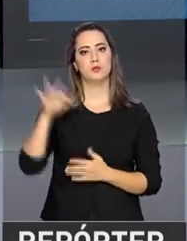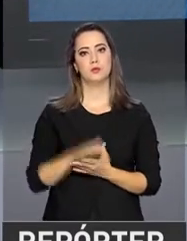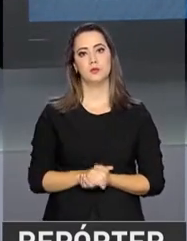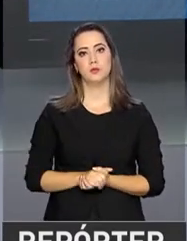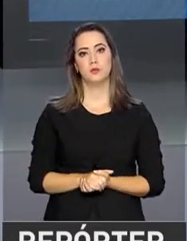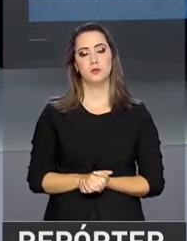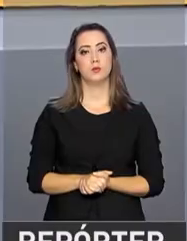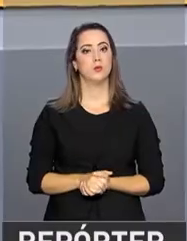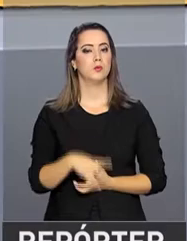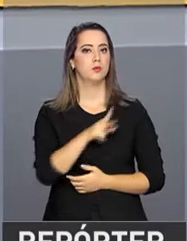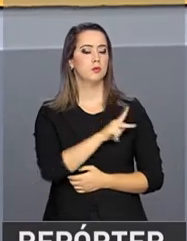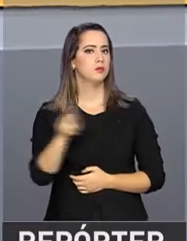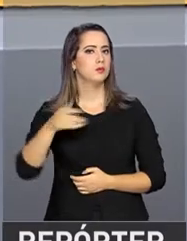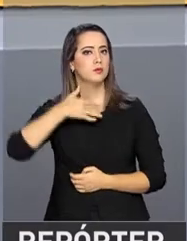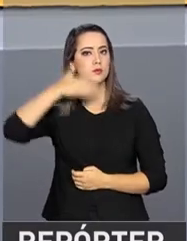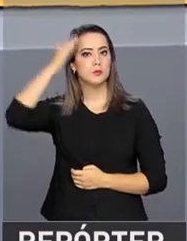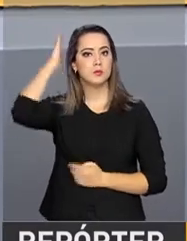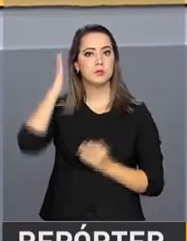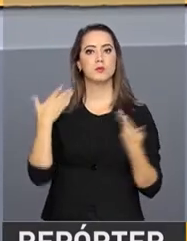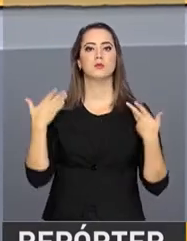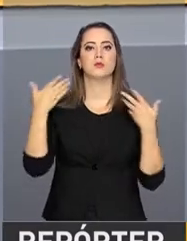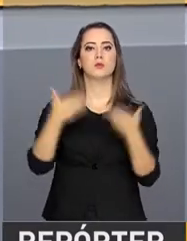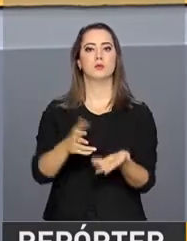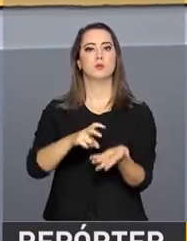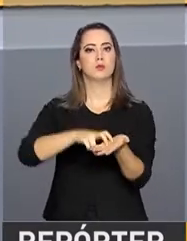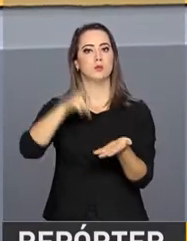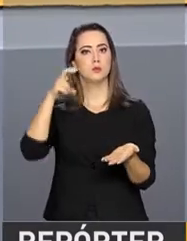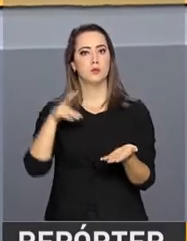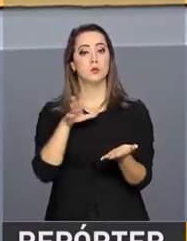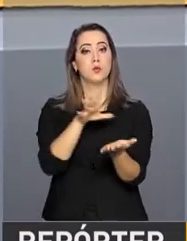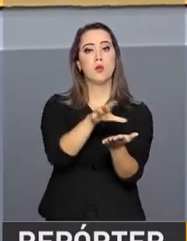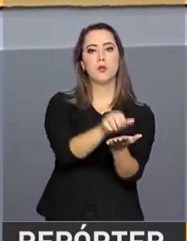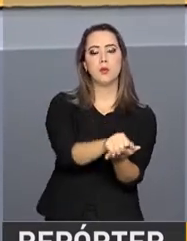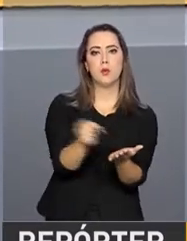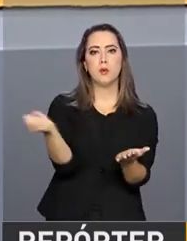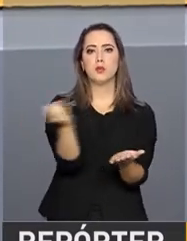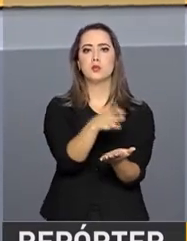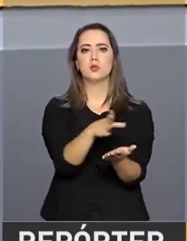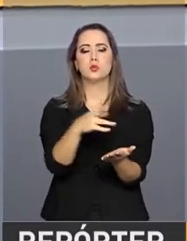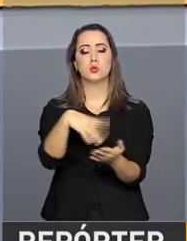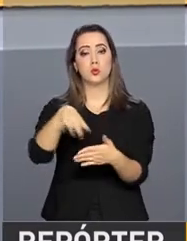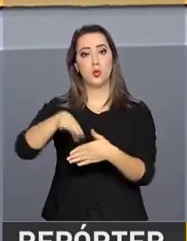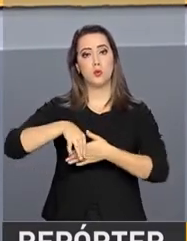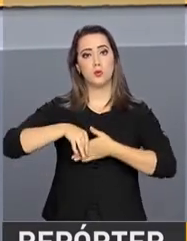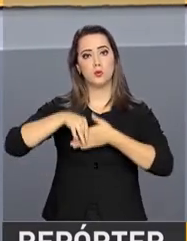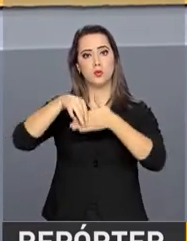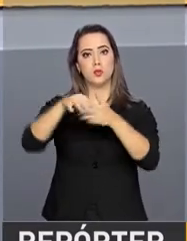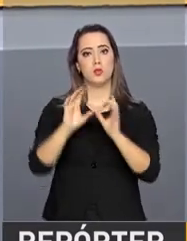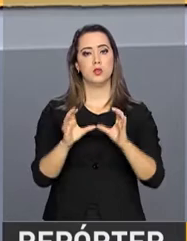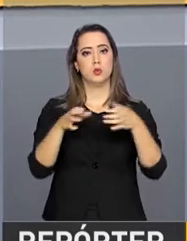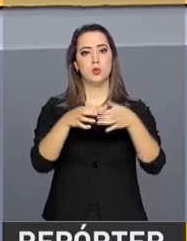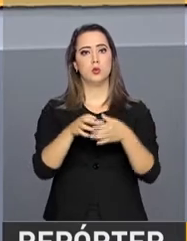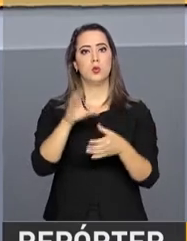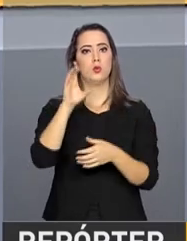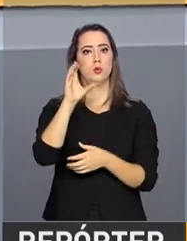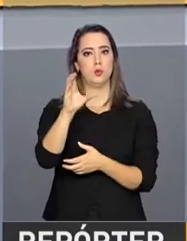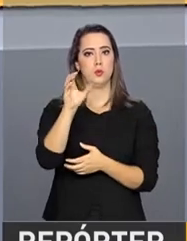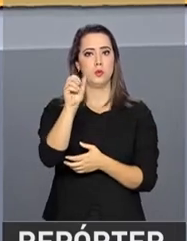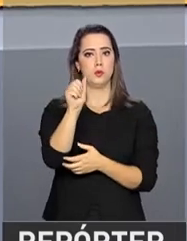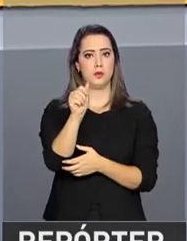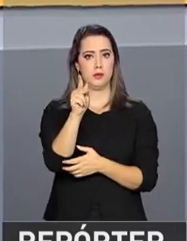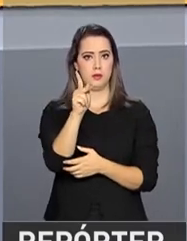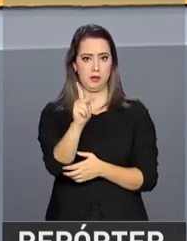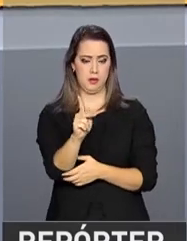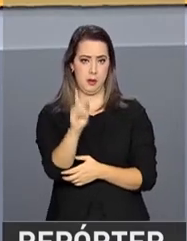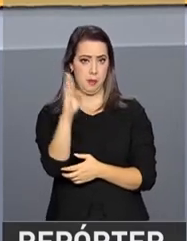federal o presidente michel temer participou pela manhã da posse da nova diretoria da confederação da agricultura e pecuária do